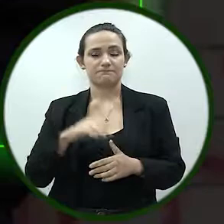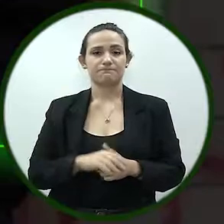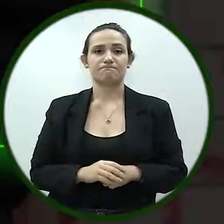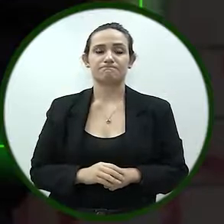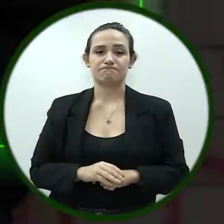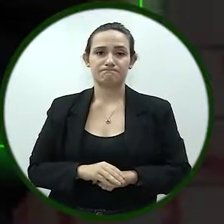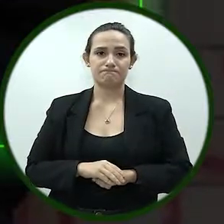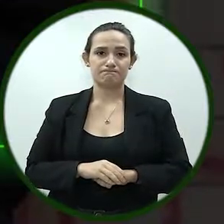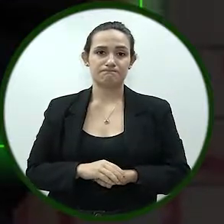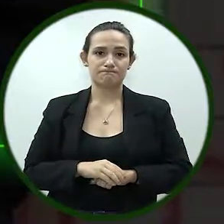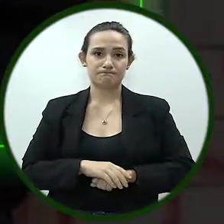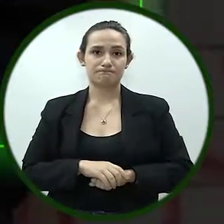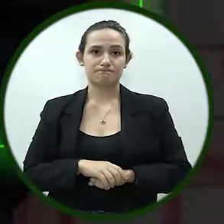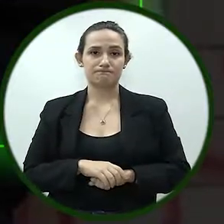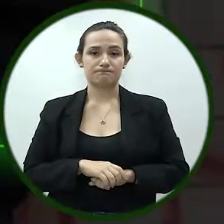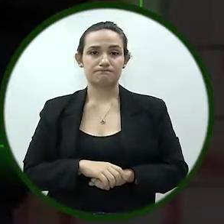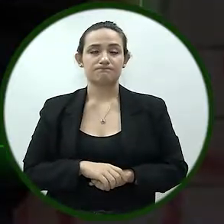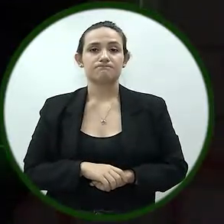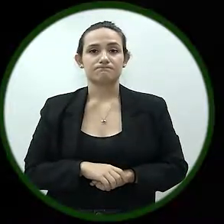ocorrem no país.